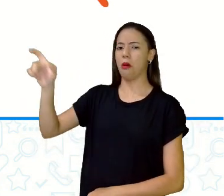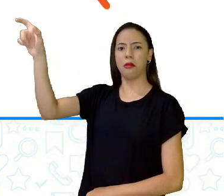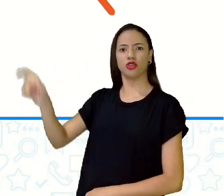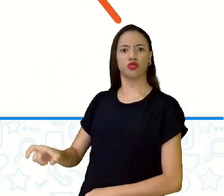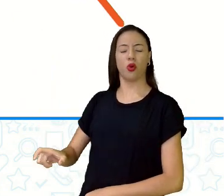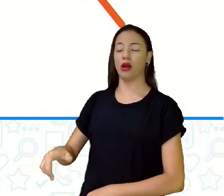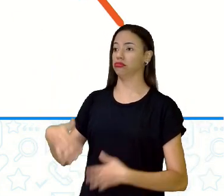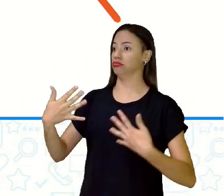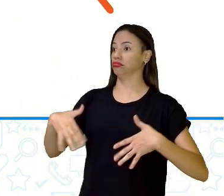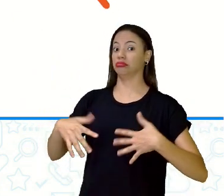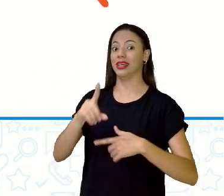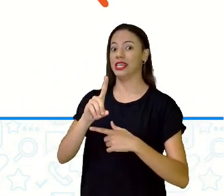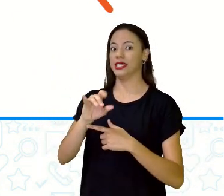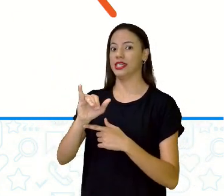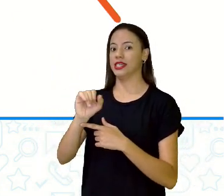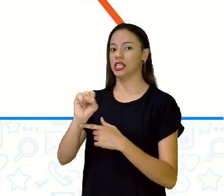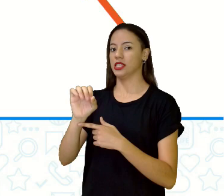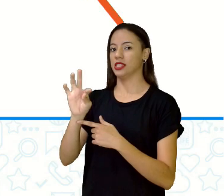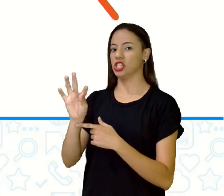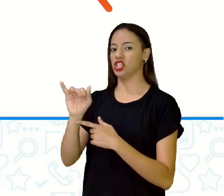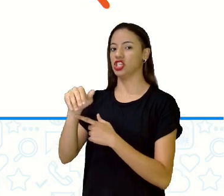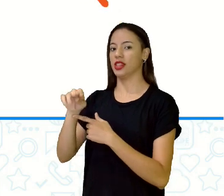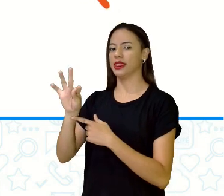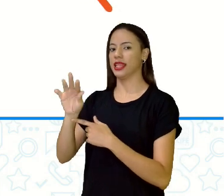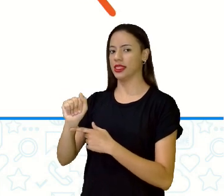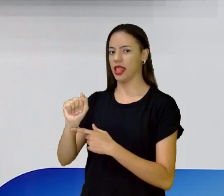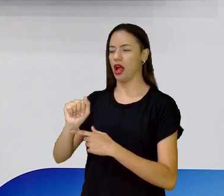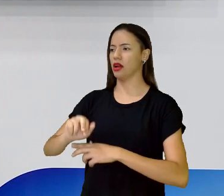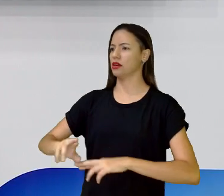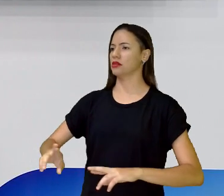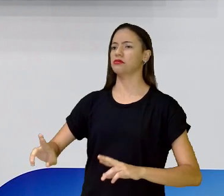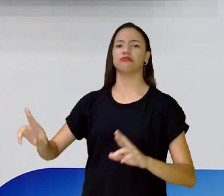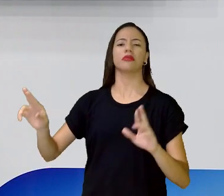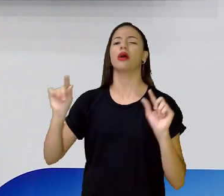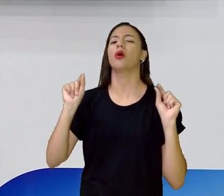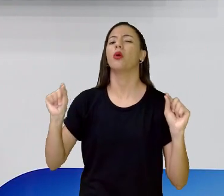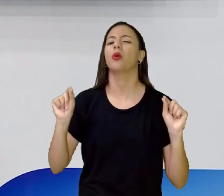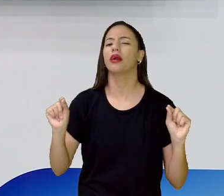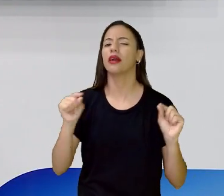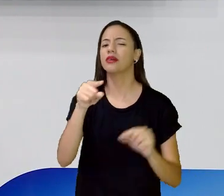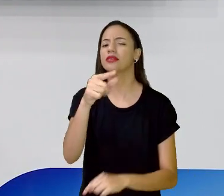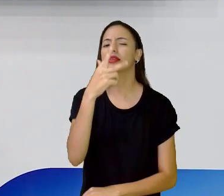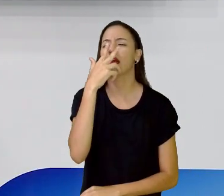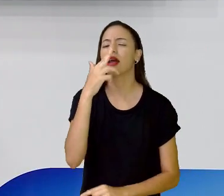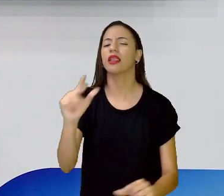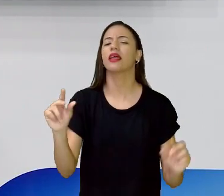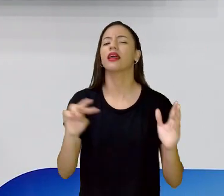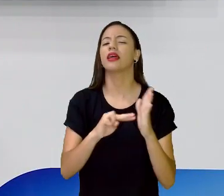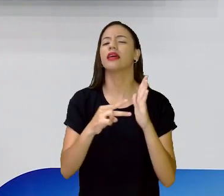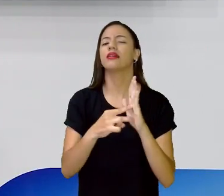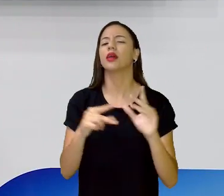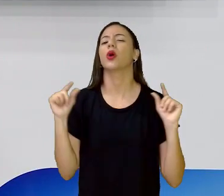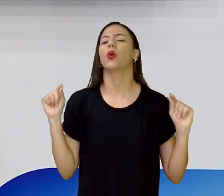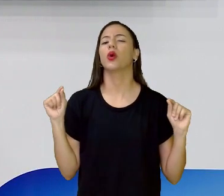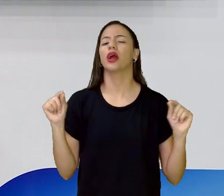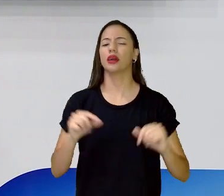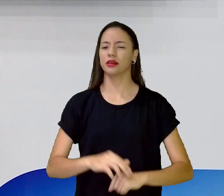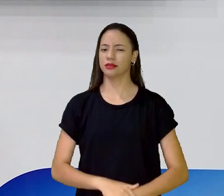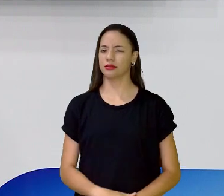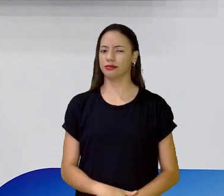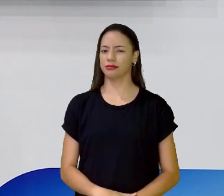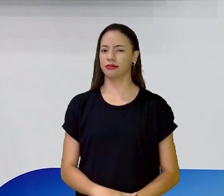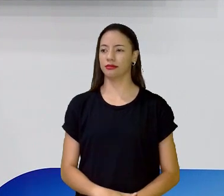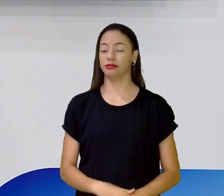distinta. Quando você escuta essa palavra distinta, você acha que significa o quê? Você sabe?